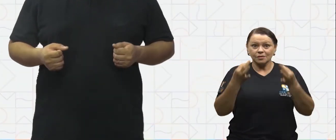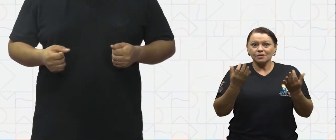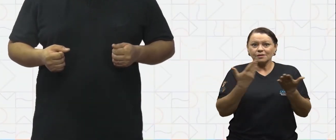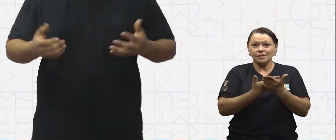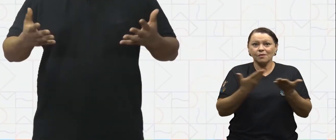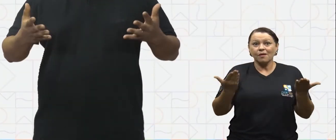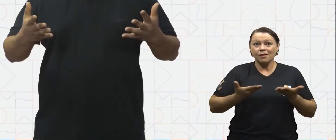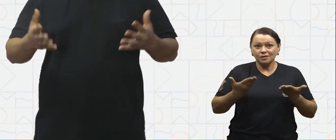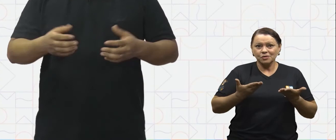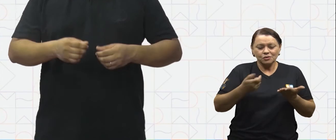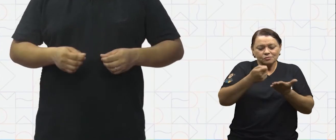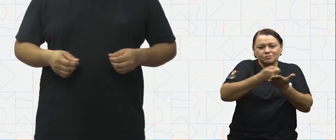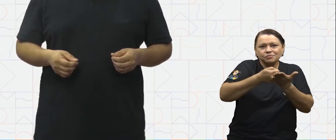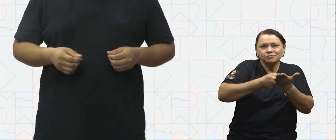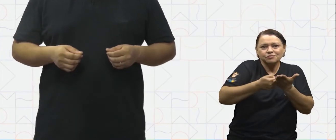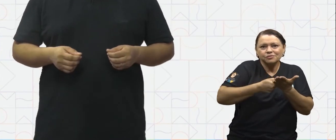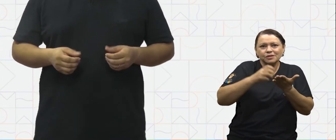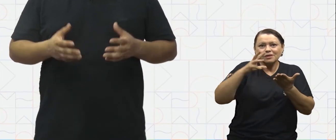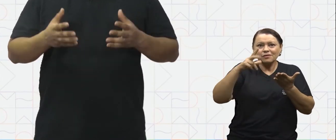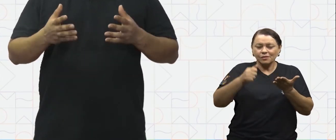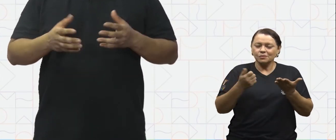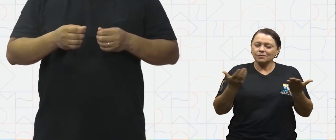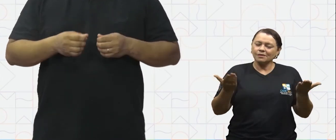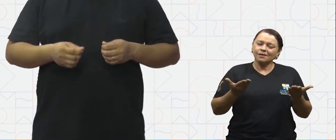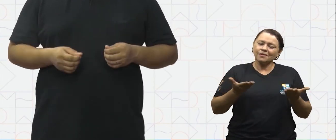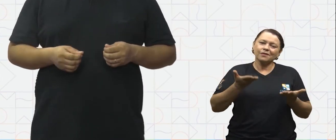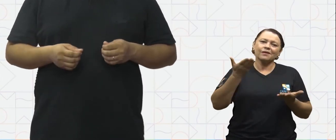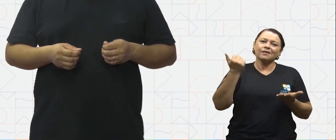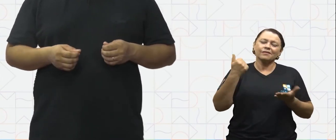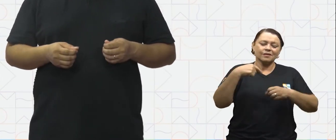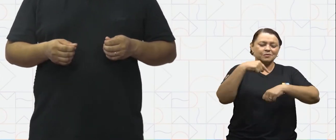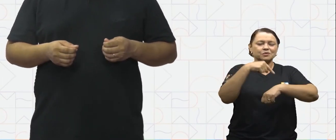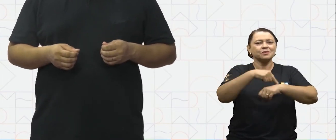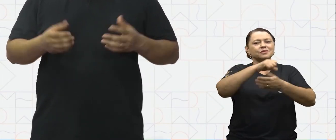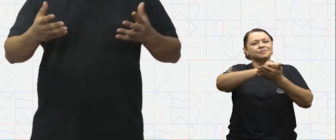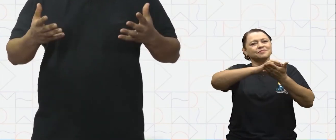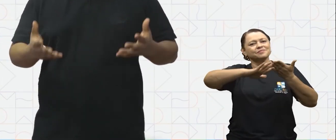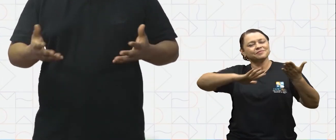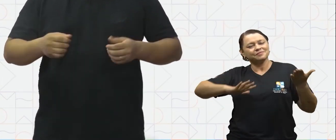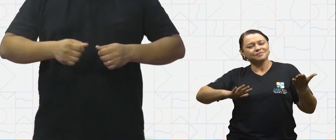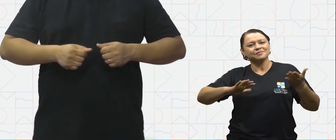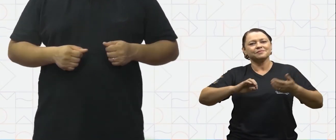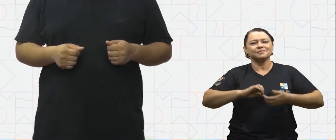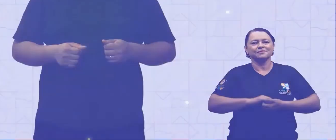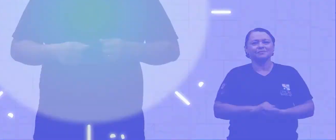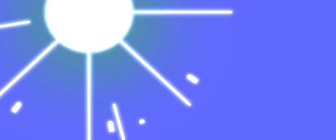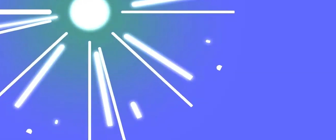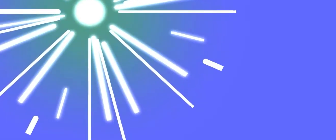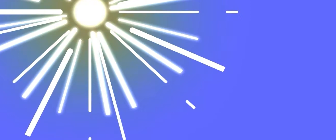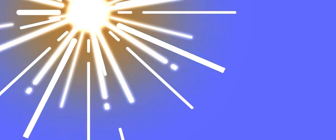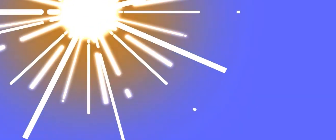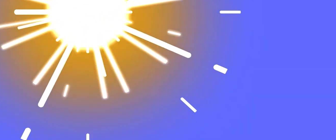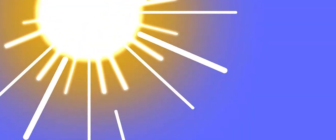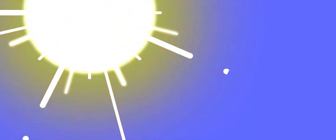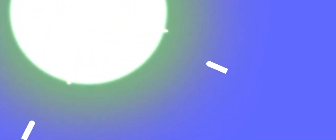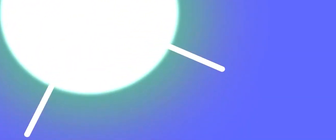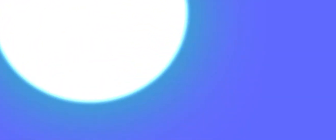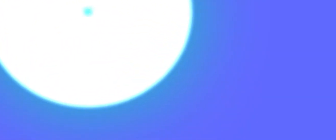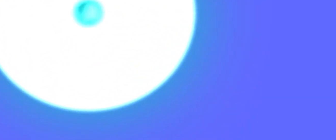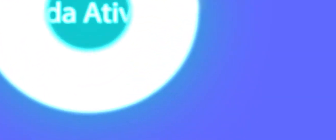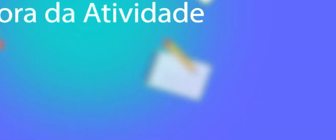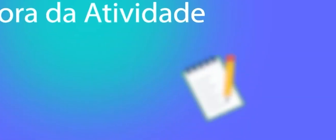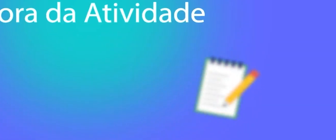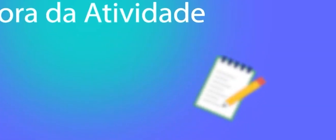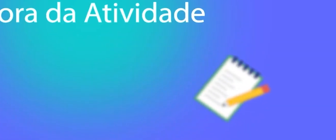de hoje? Anotou todos os conceitos? Muito bem, então vamos agora à nossa hora da atividade.